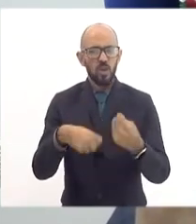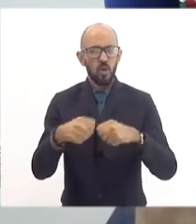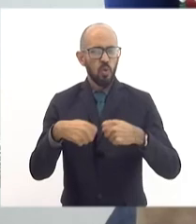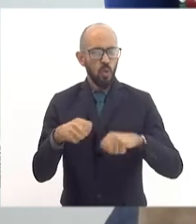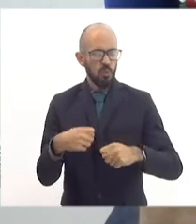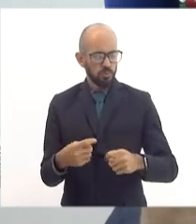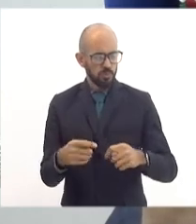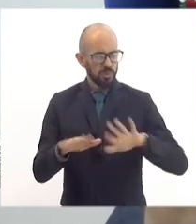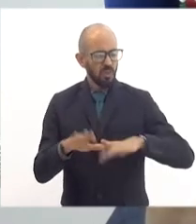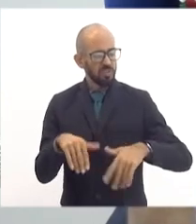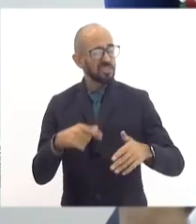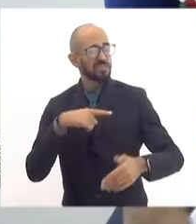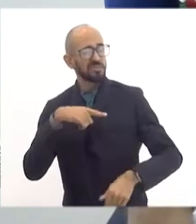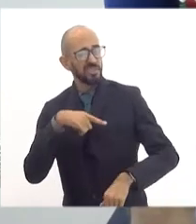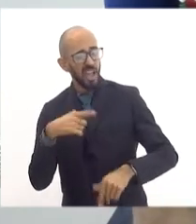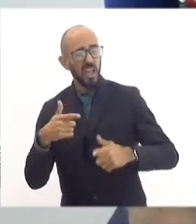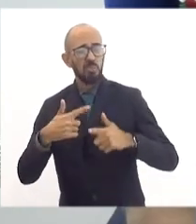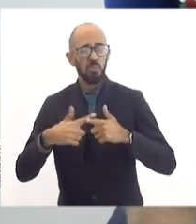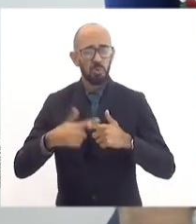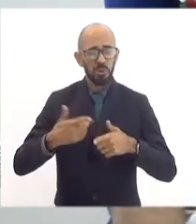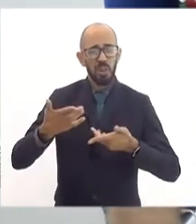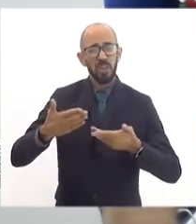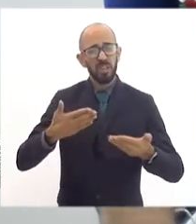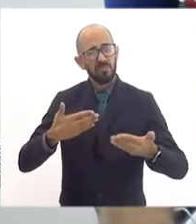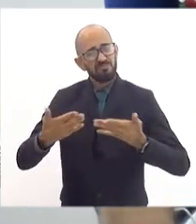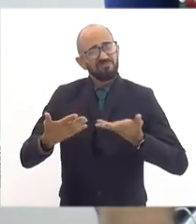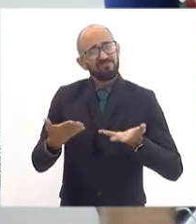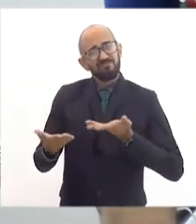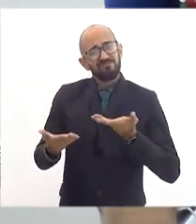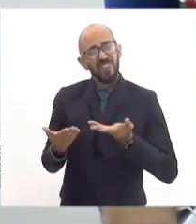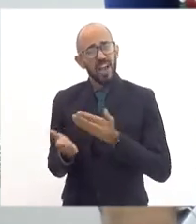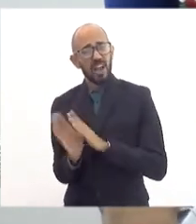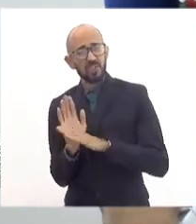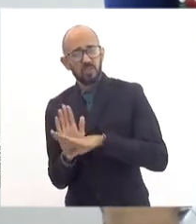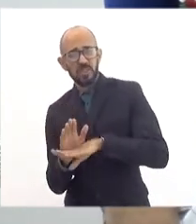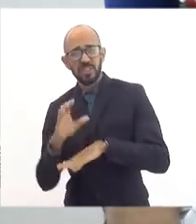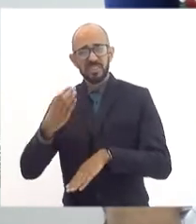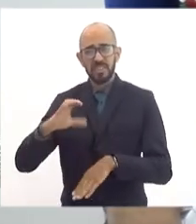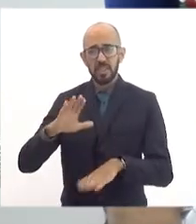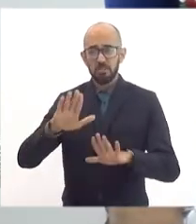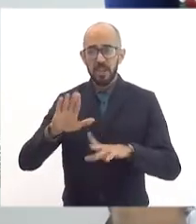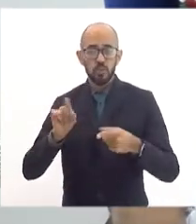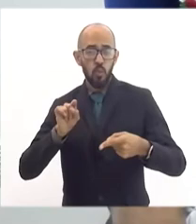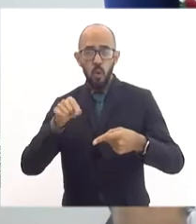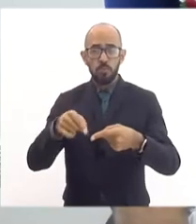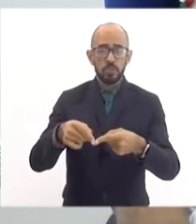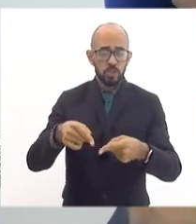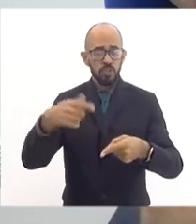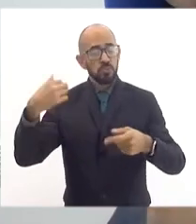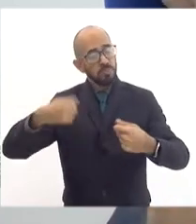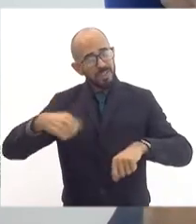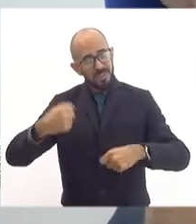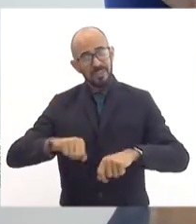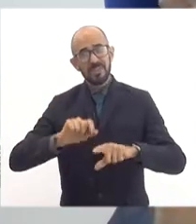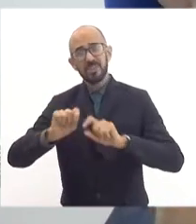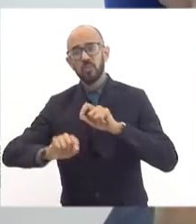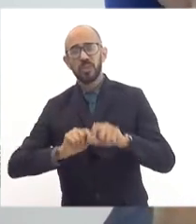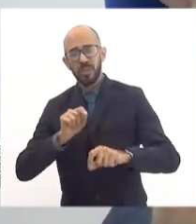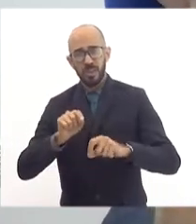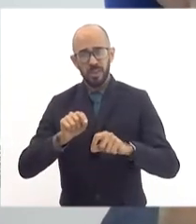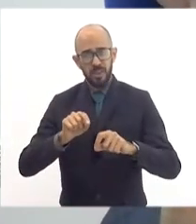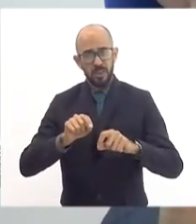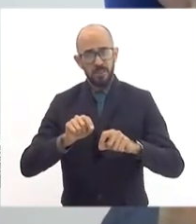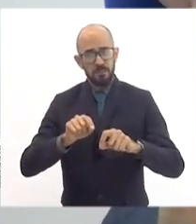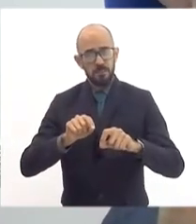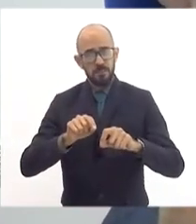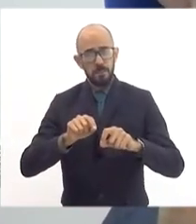está prestando uma colaboração à ciência. Mas o foco devia ser as